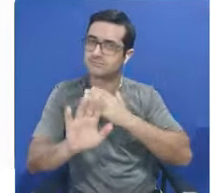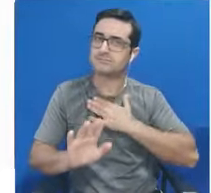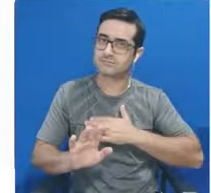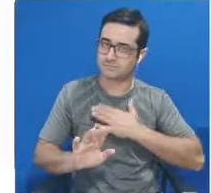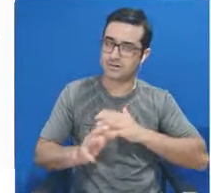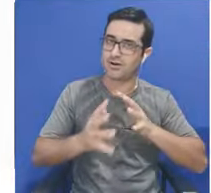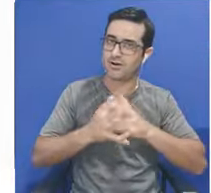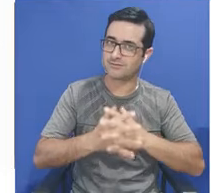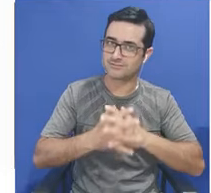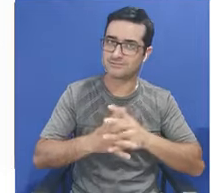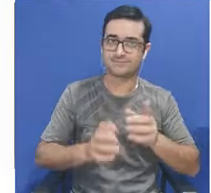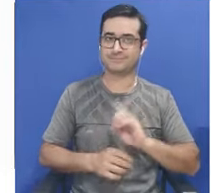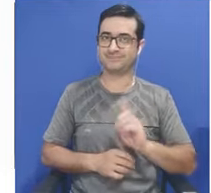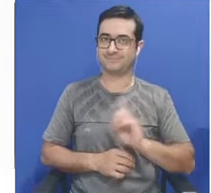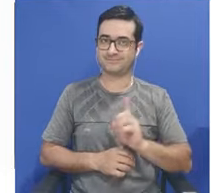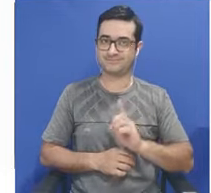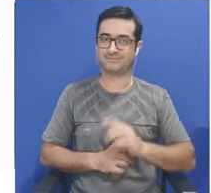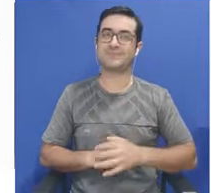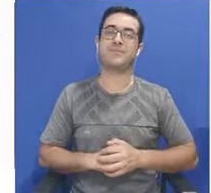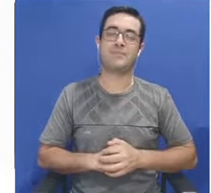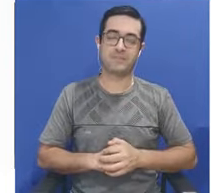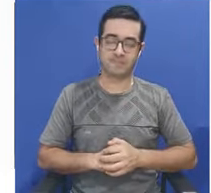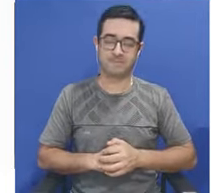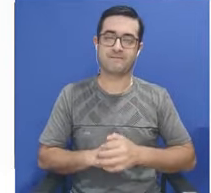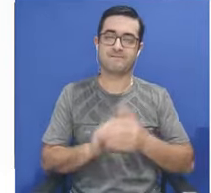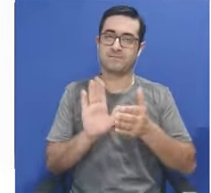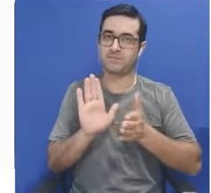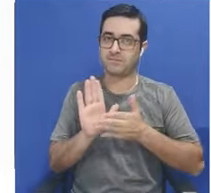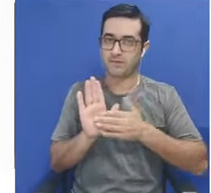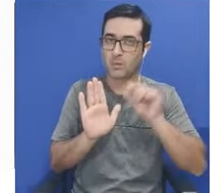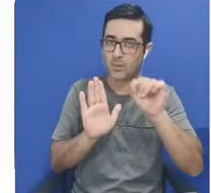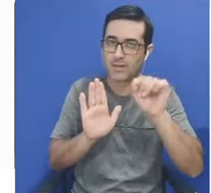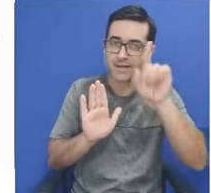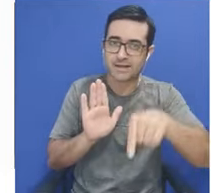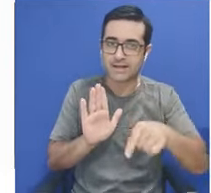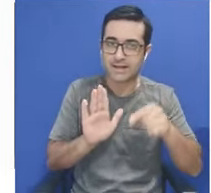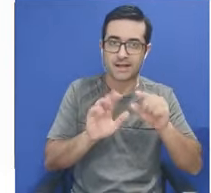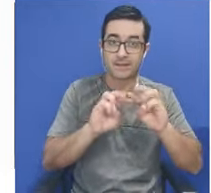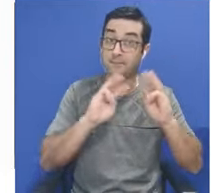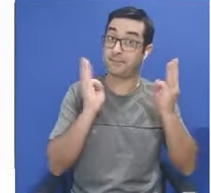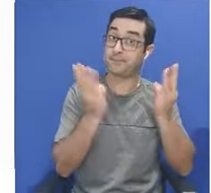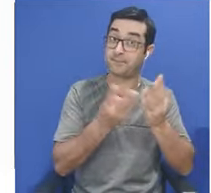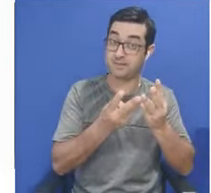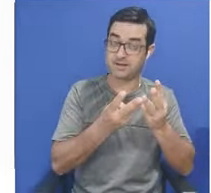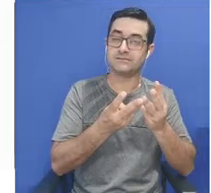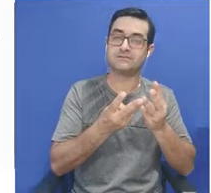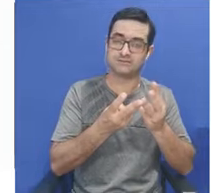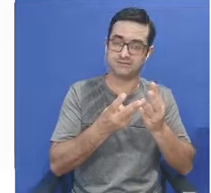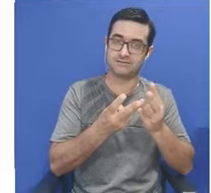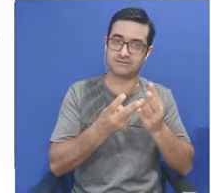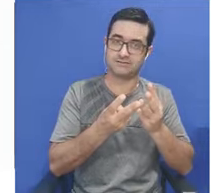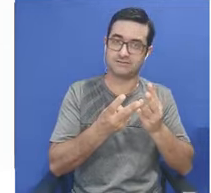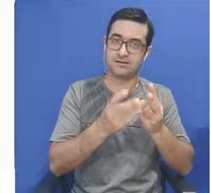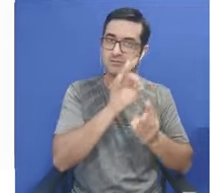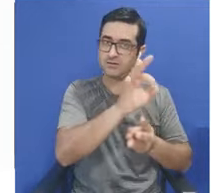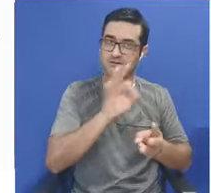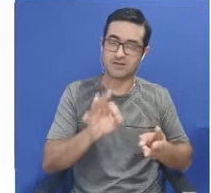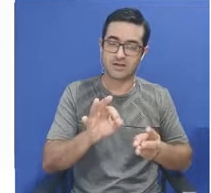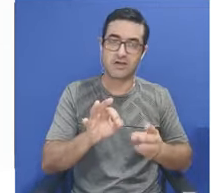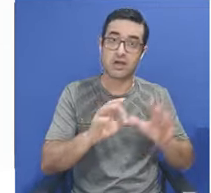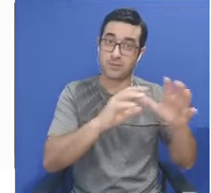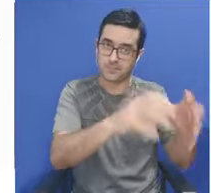fiz isso? Eu peguei uma amostra, uma determinada quantidade de amostra, e determinei por espectrometria